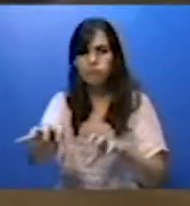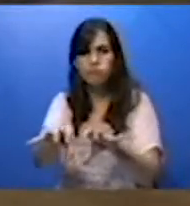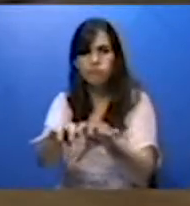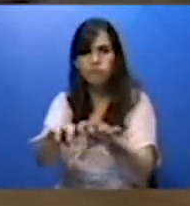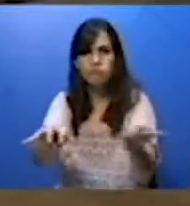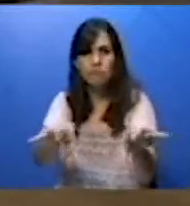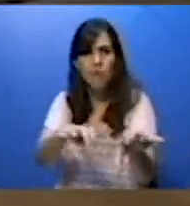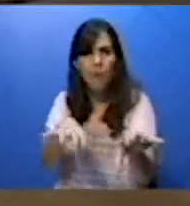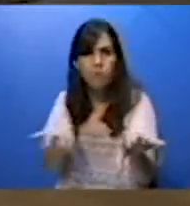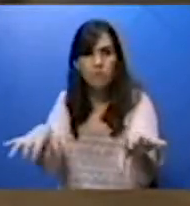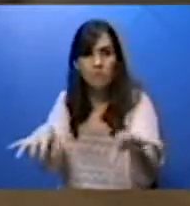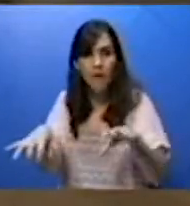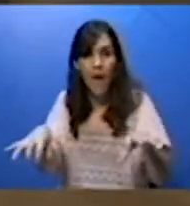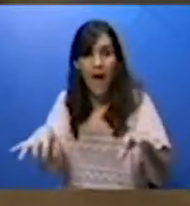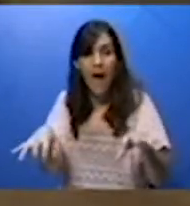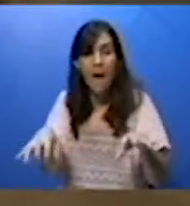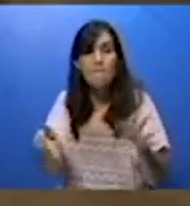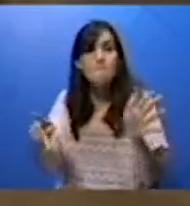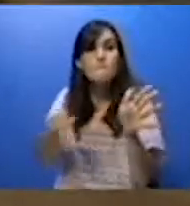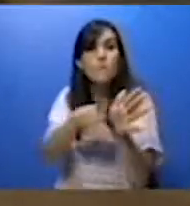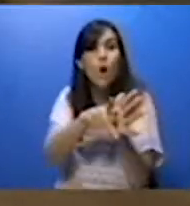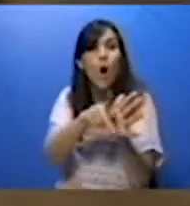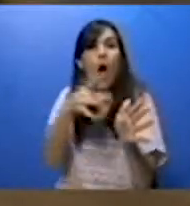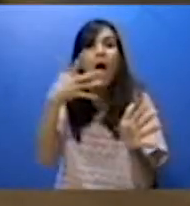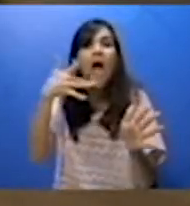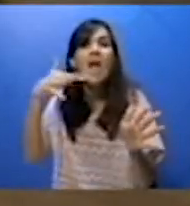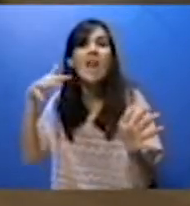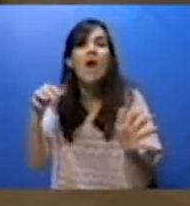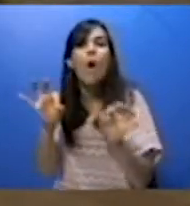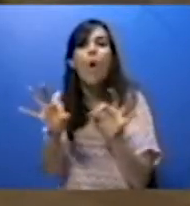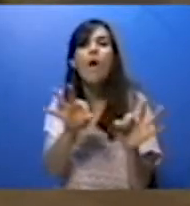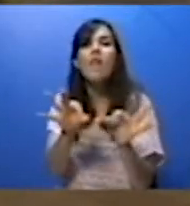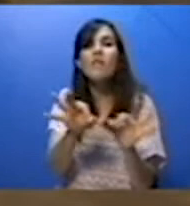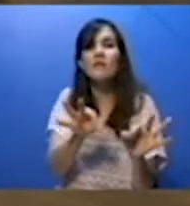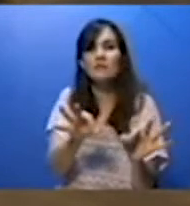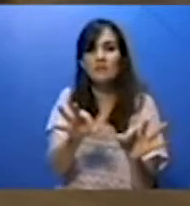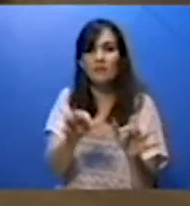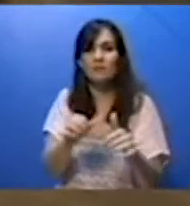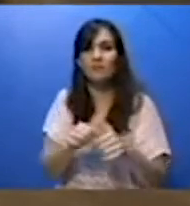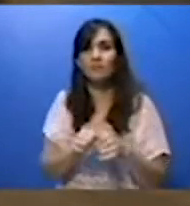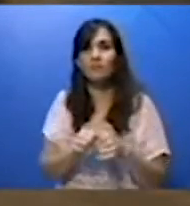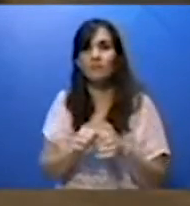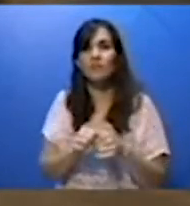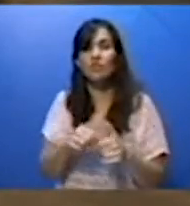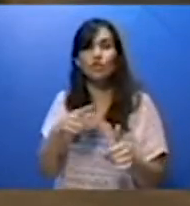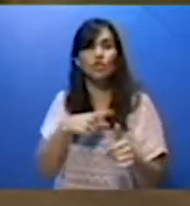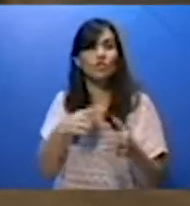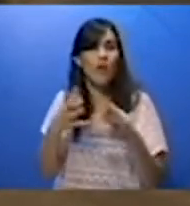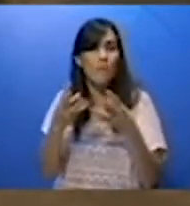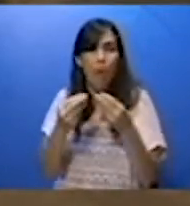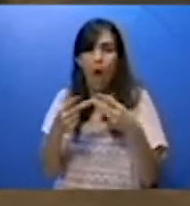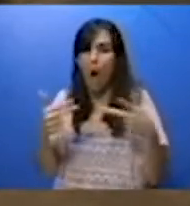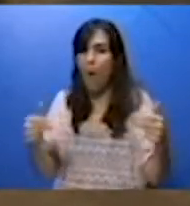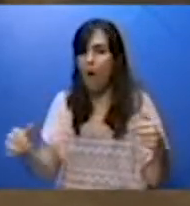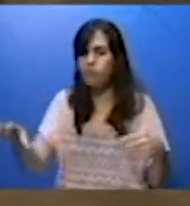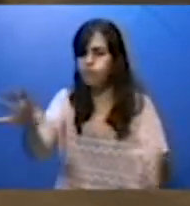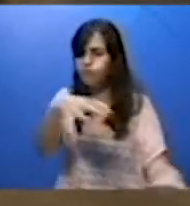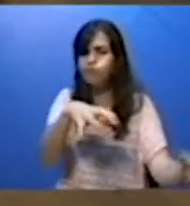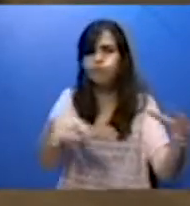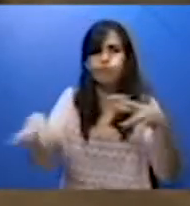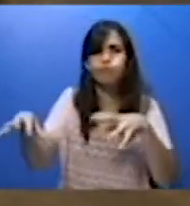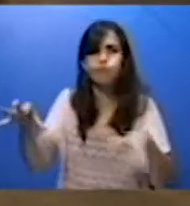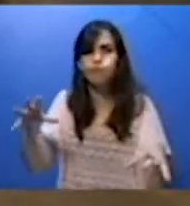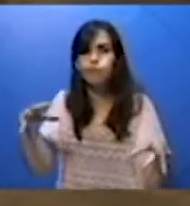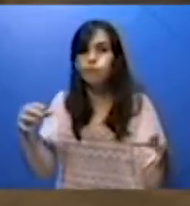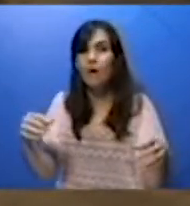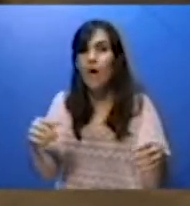as crianças consigam organizar suas ideias sempre pouco material tá gente porque senão muito muita